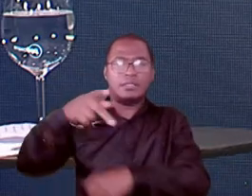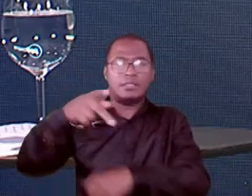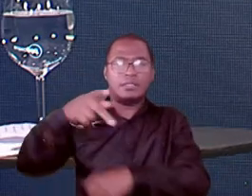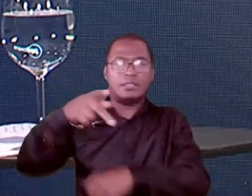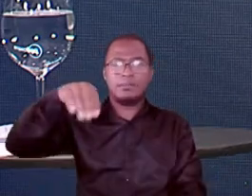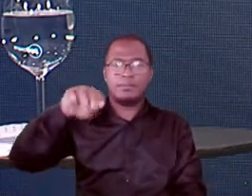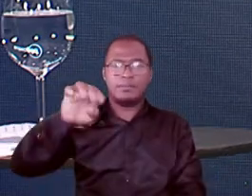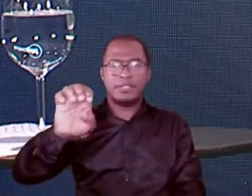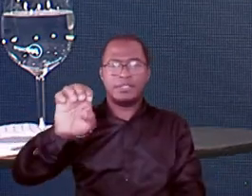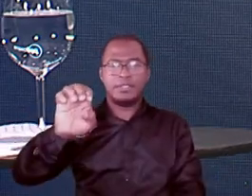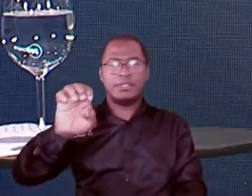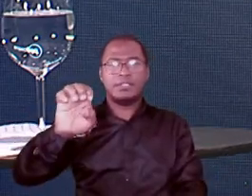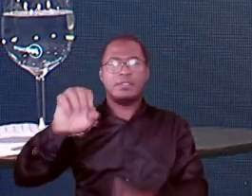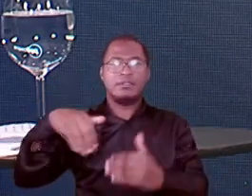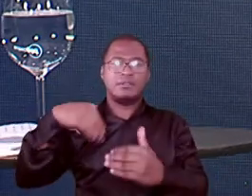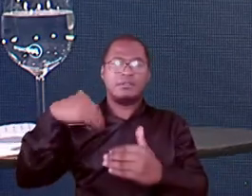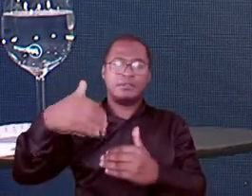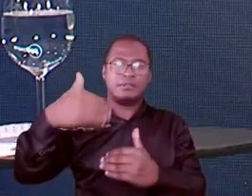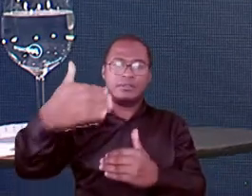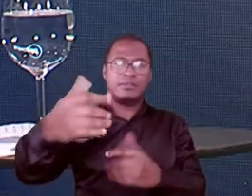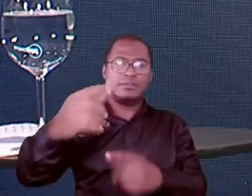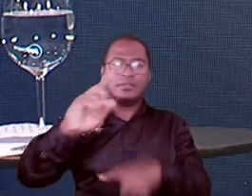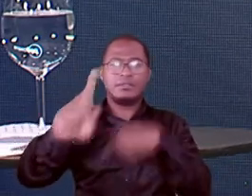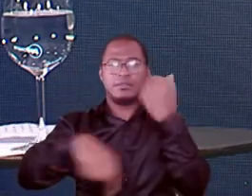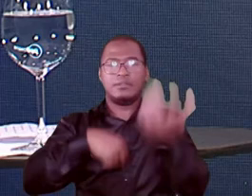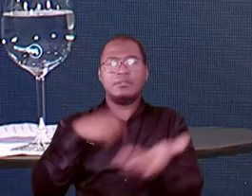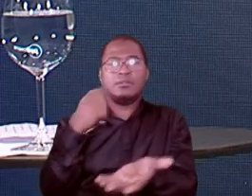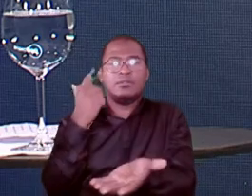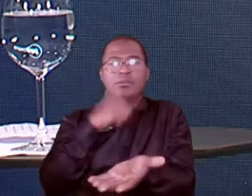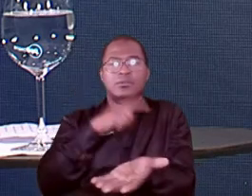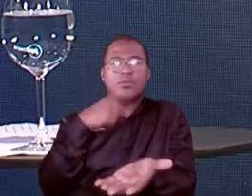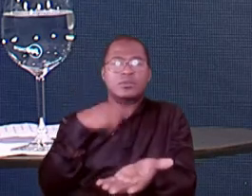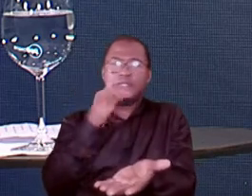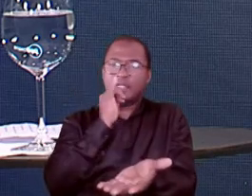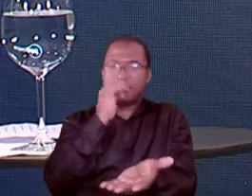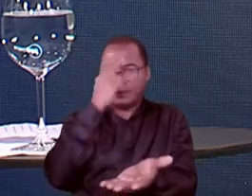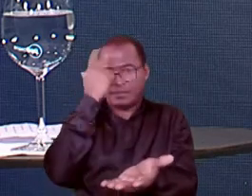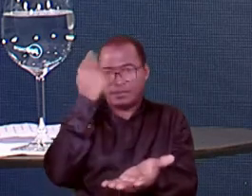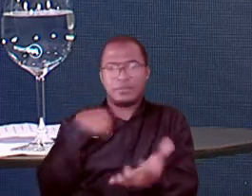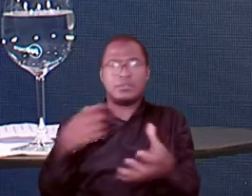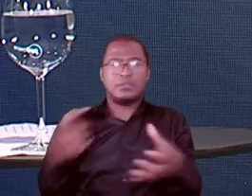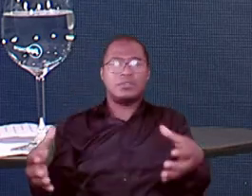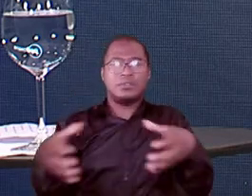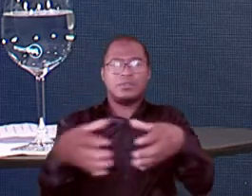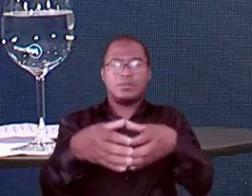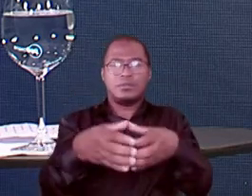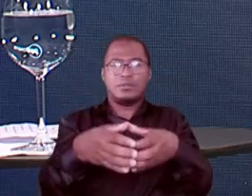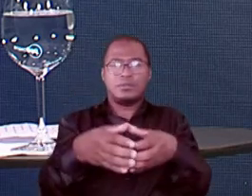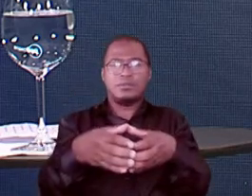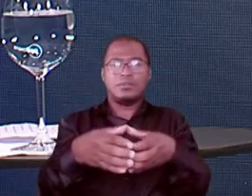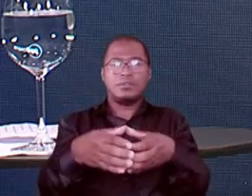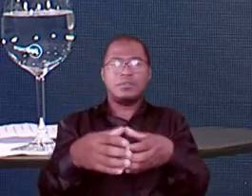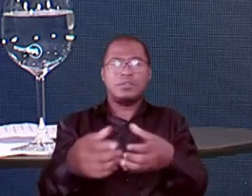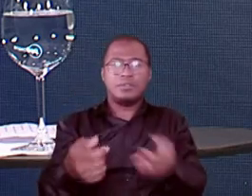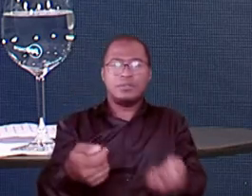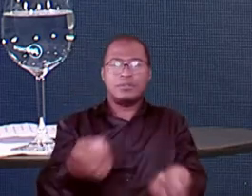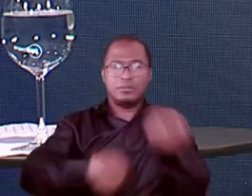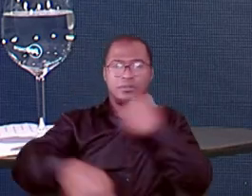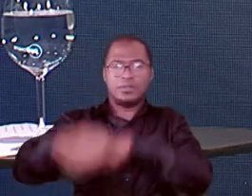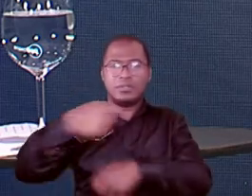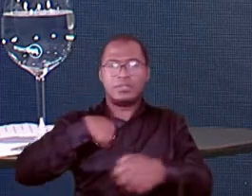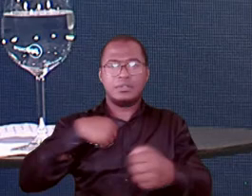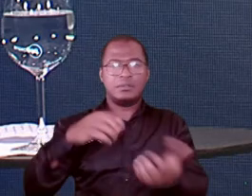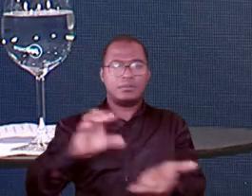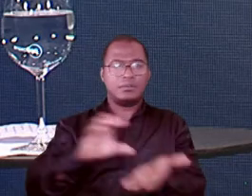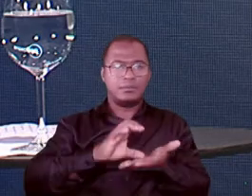as adquirencias que conseguiram se remunerar mantendo um certo grau de oligopólio sobre as linhas de recebíveis né nós